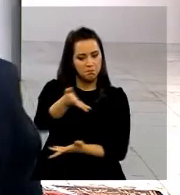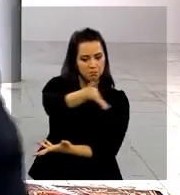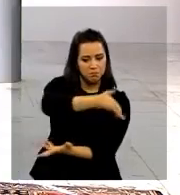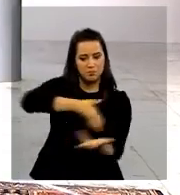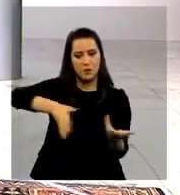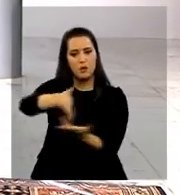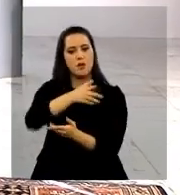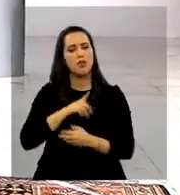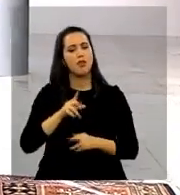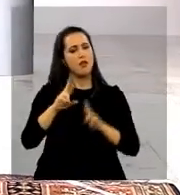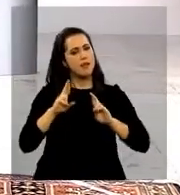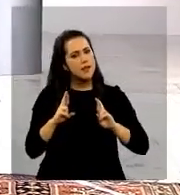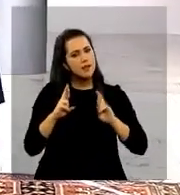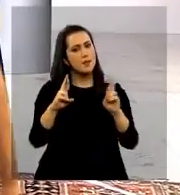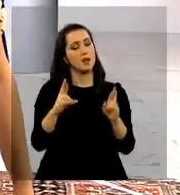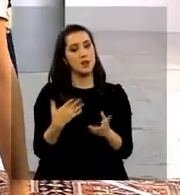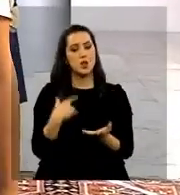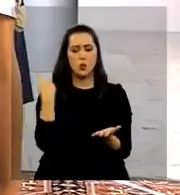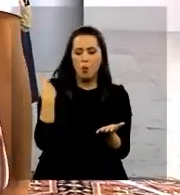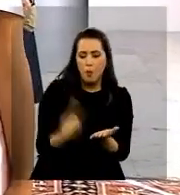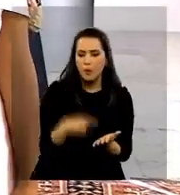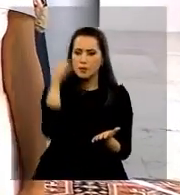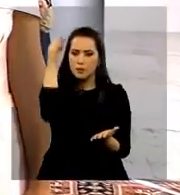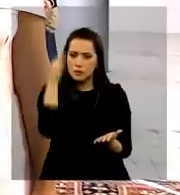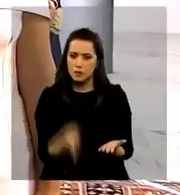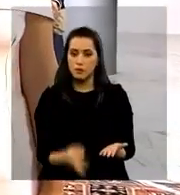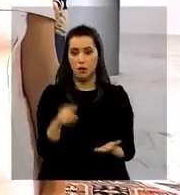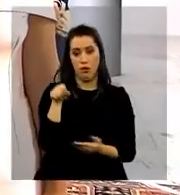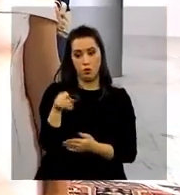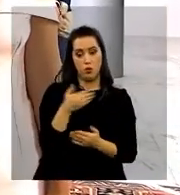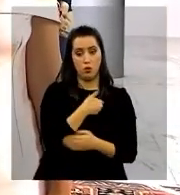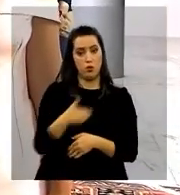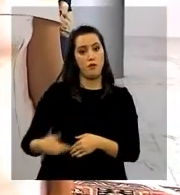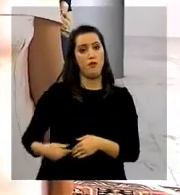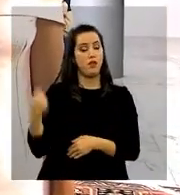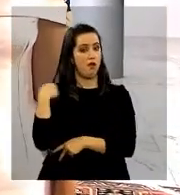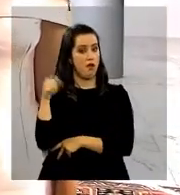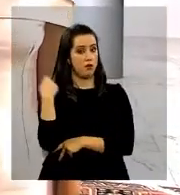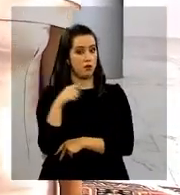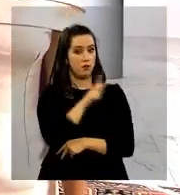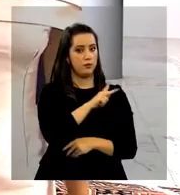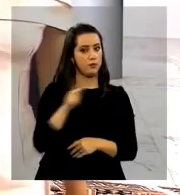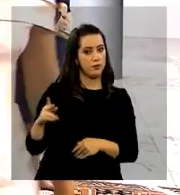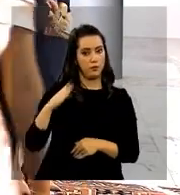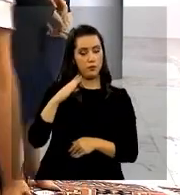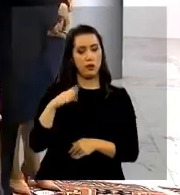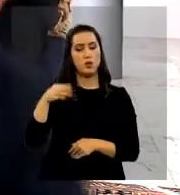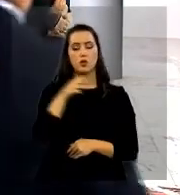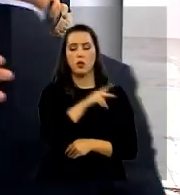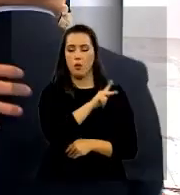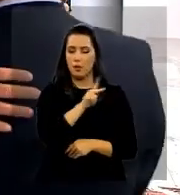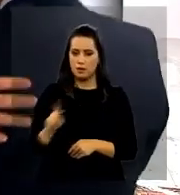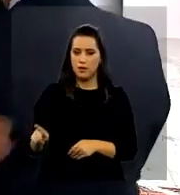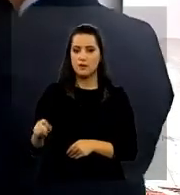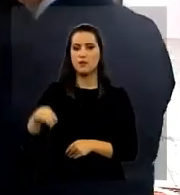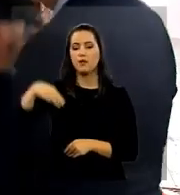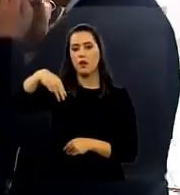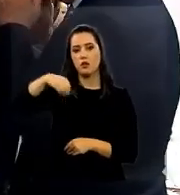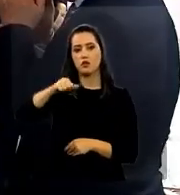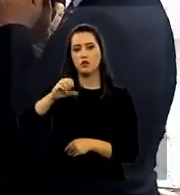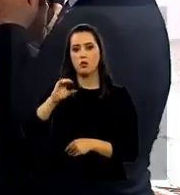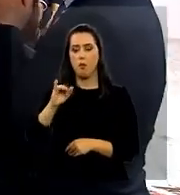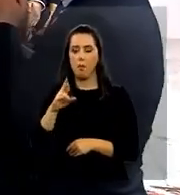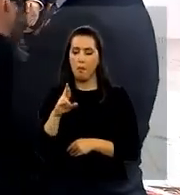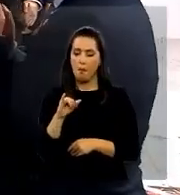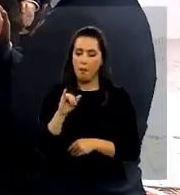Existe a expectativa, na verdade confirmada pelo governo argentino, de que o presidente Maurício Macri vai se reunir ainda